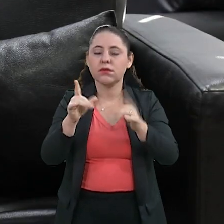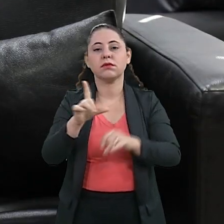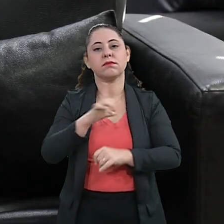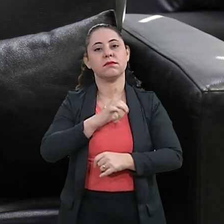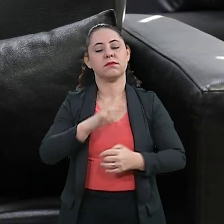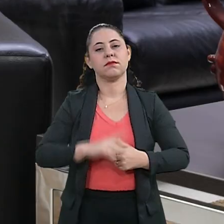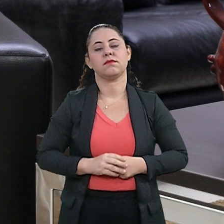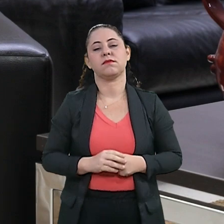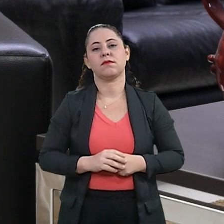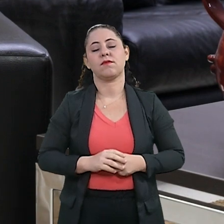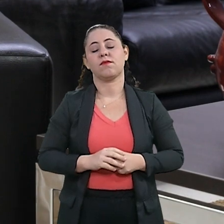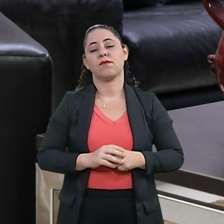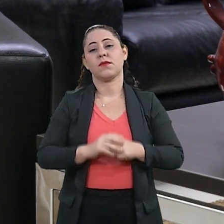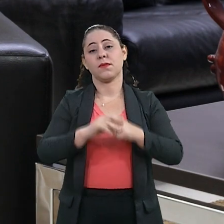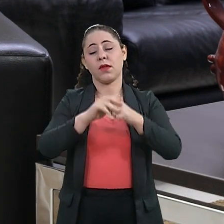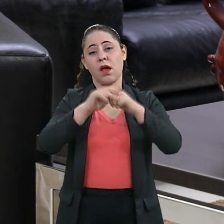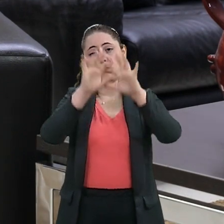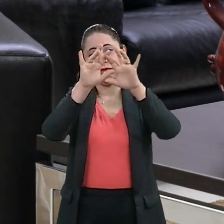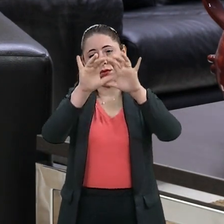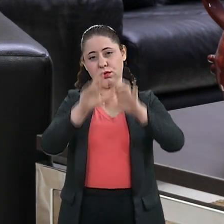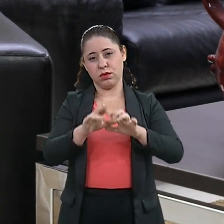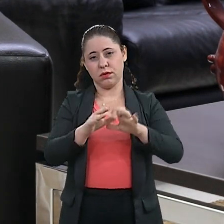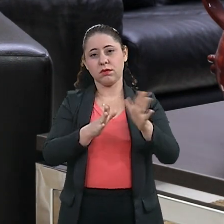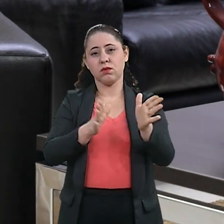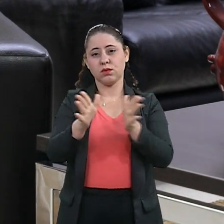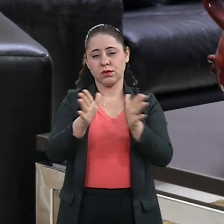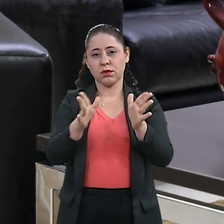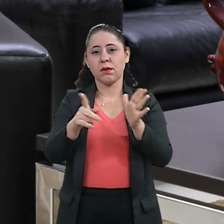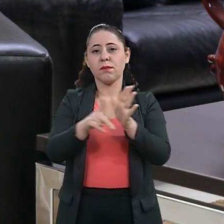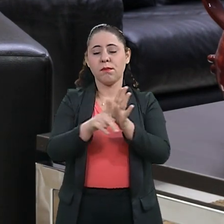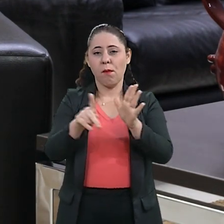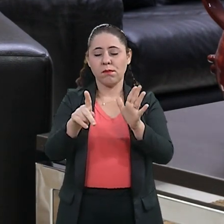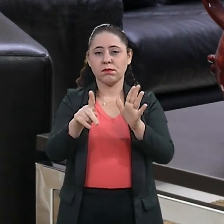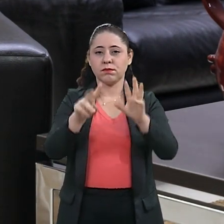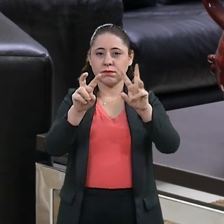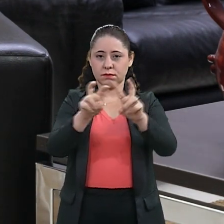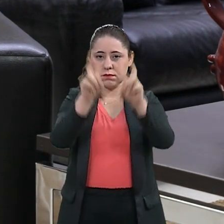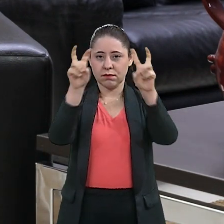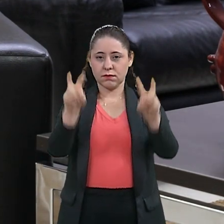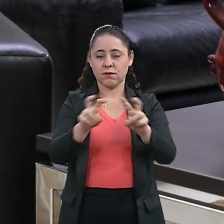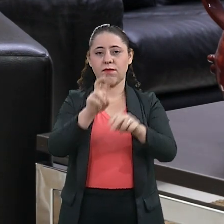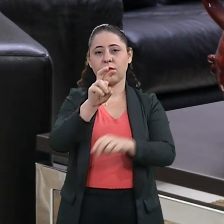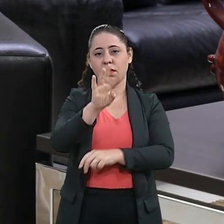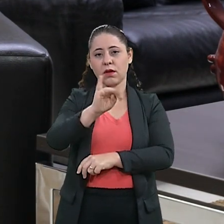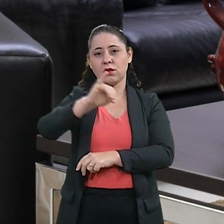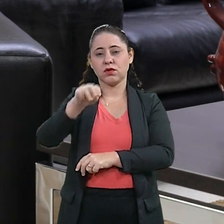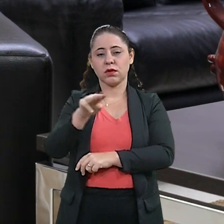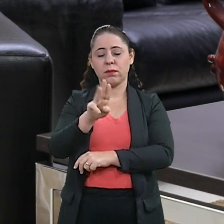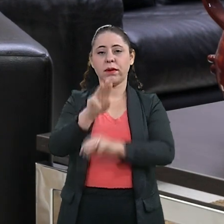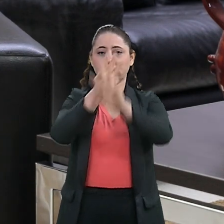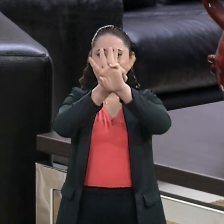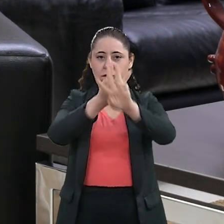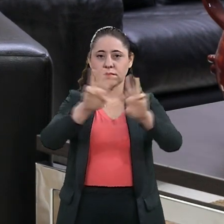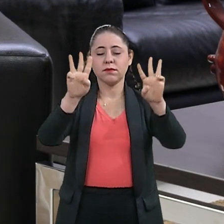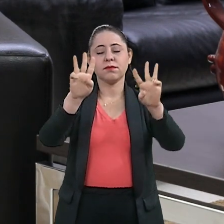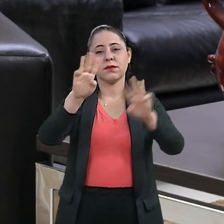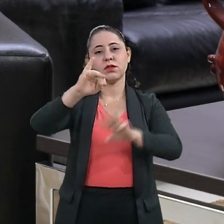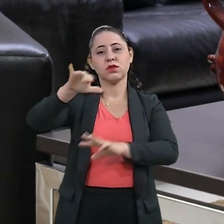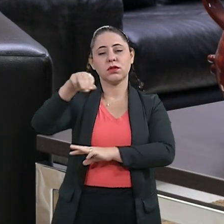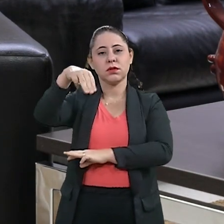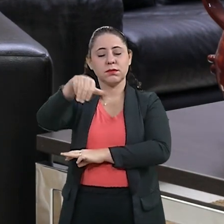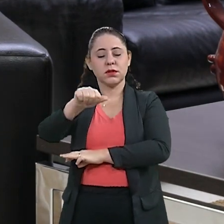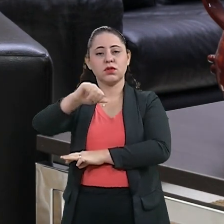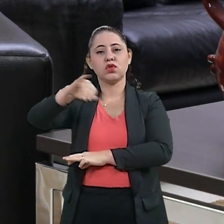atenção. E o formulário ele pode ser acessado, como a desembargadora disse, no portal do TJMS, né,